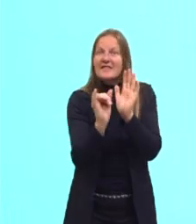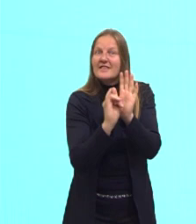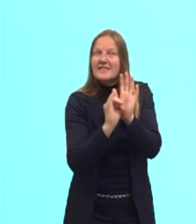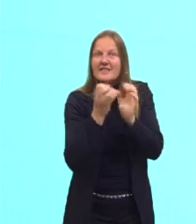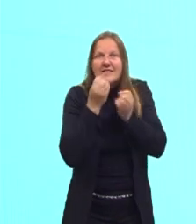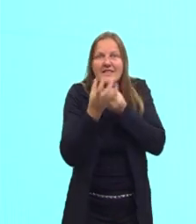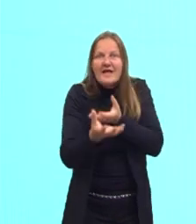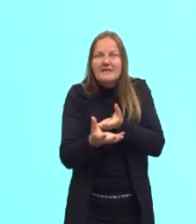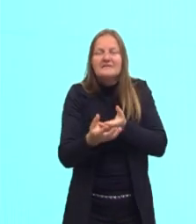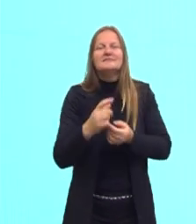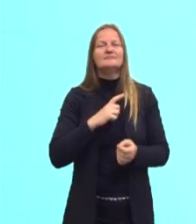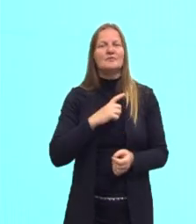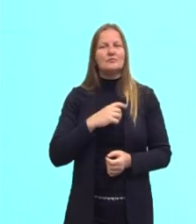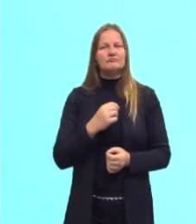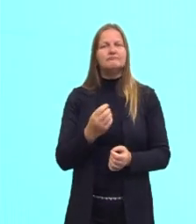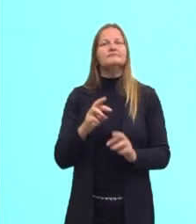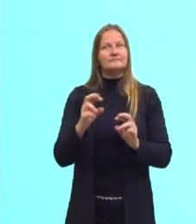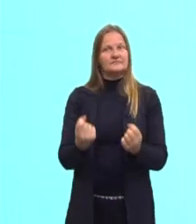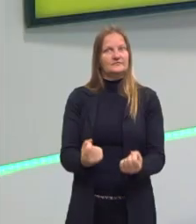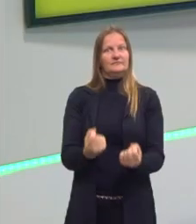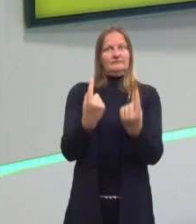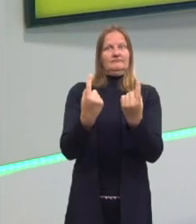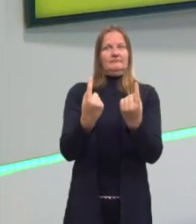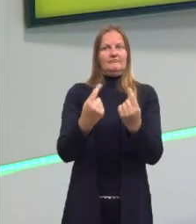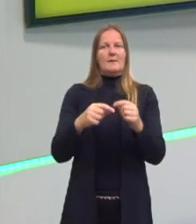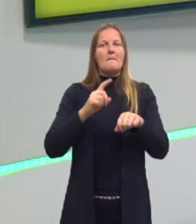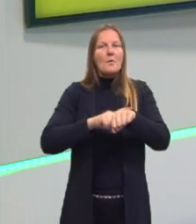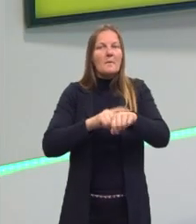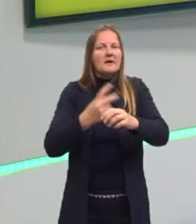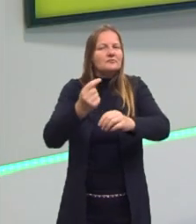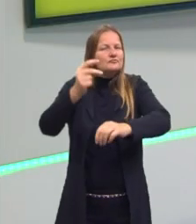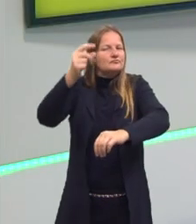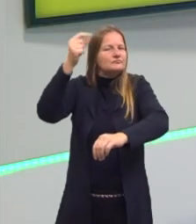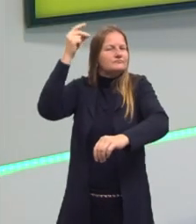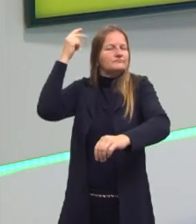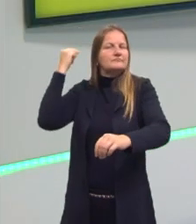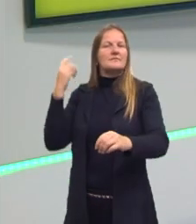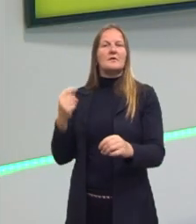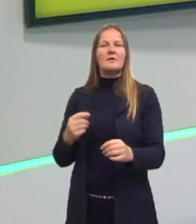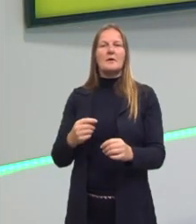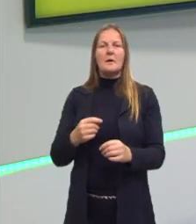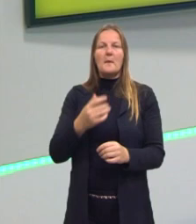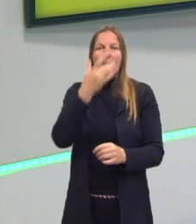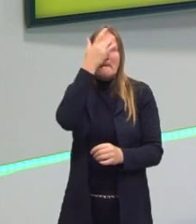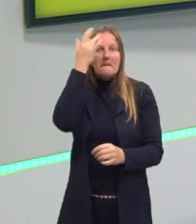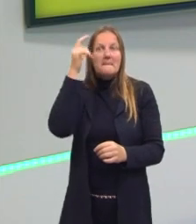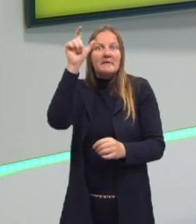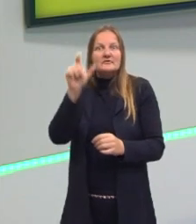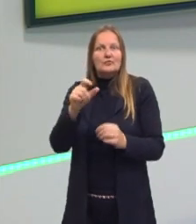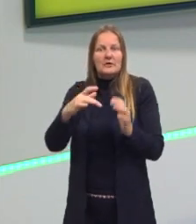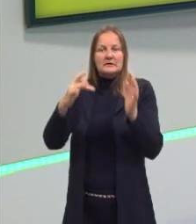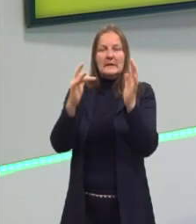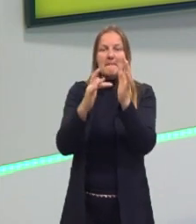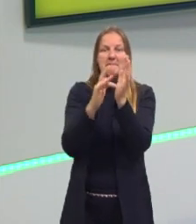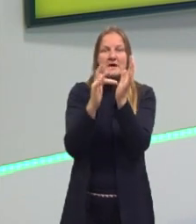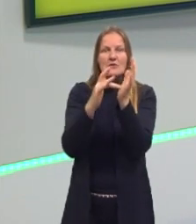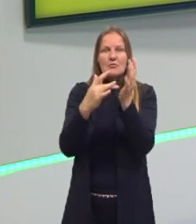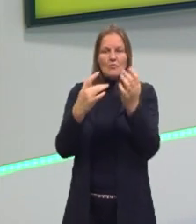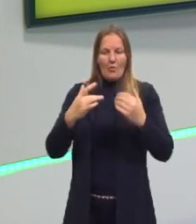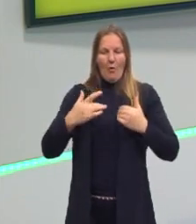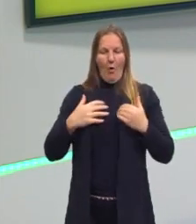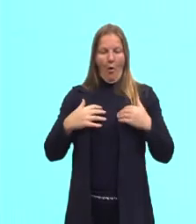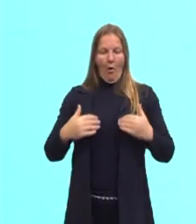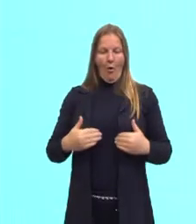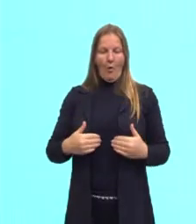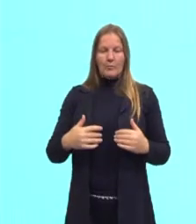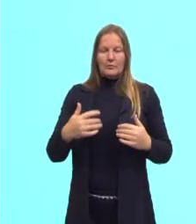é de bastante incomum para aquele período onde o sujeito toca a ferida na coloca o de e da